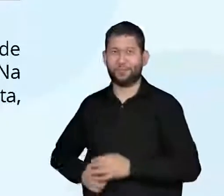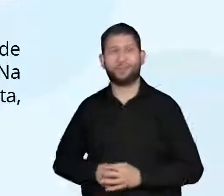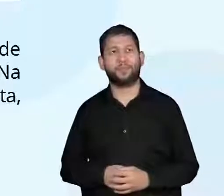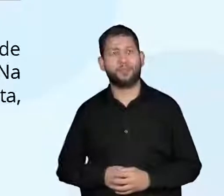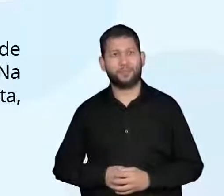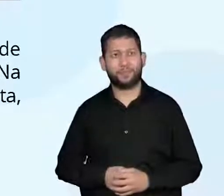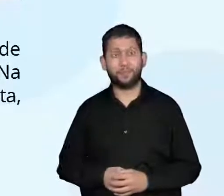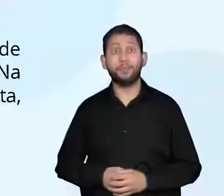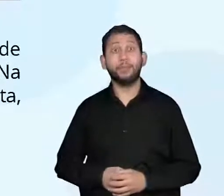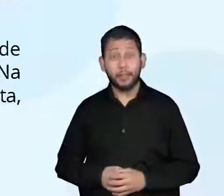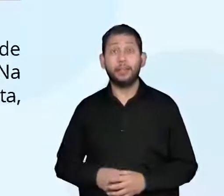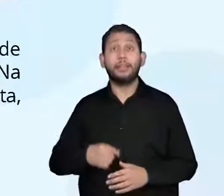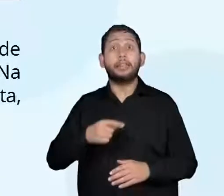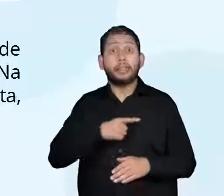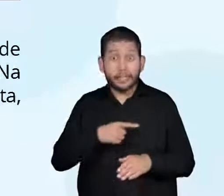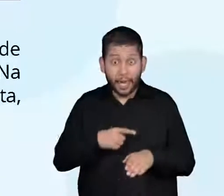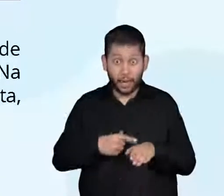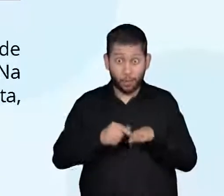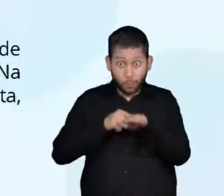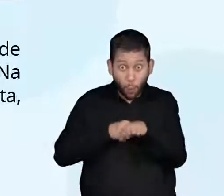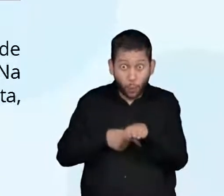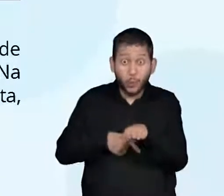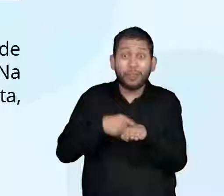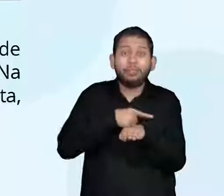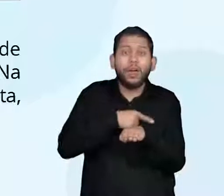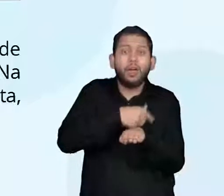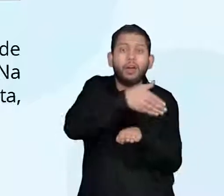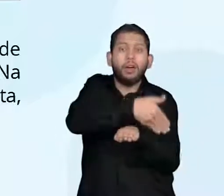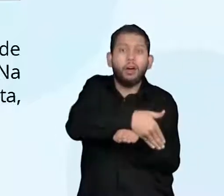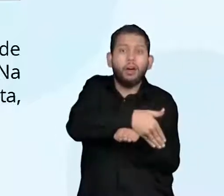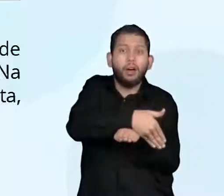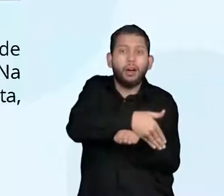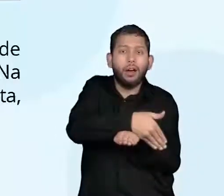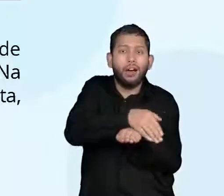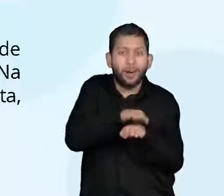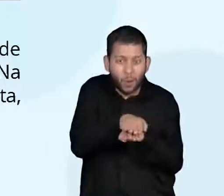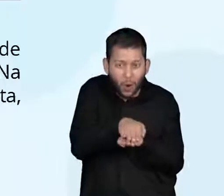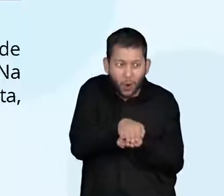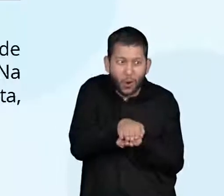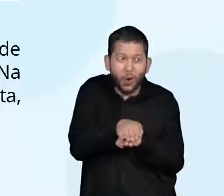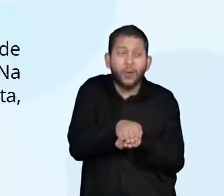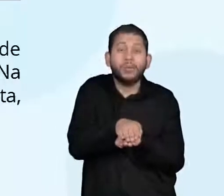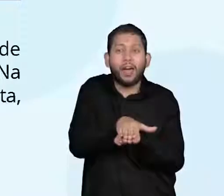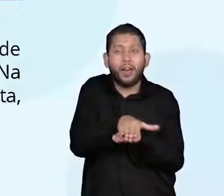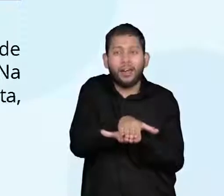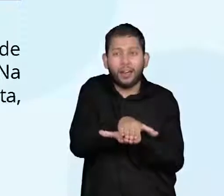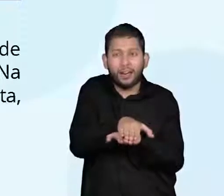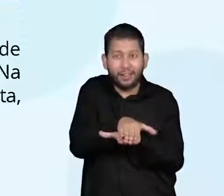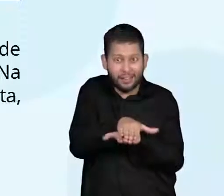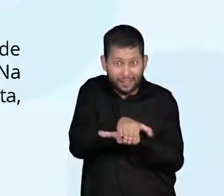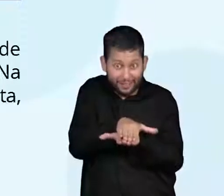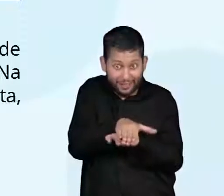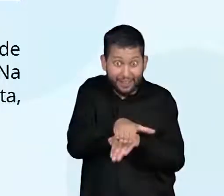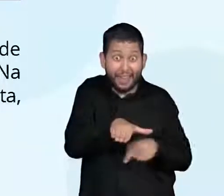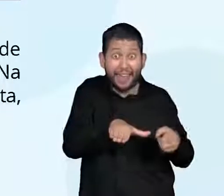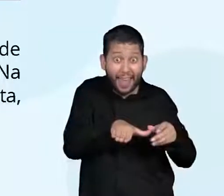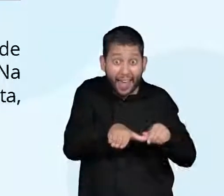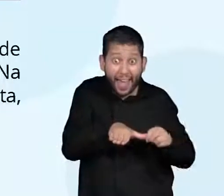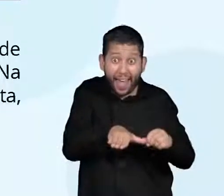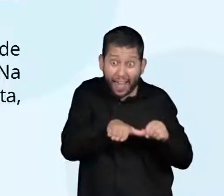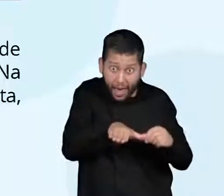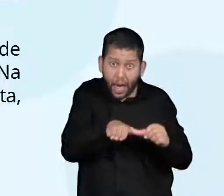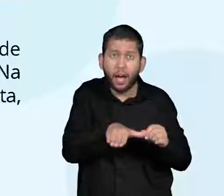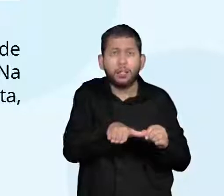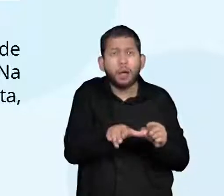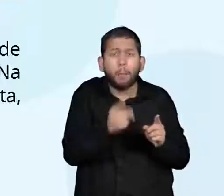A nadadeira dorsal é pequena. Muito bem, eu acho que isso aqui é uma informação importante. Mas é muito larga. E